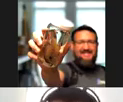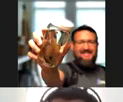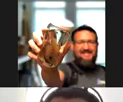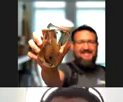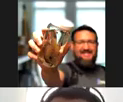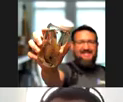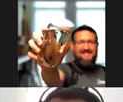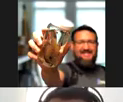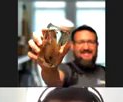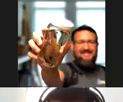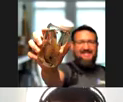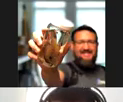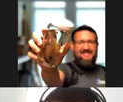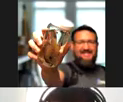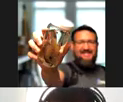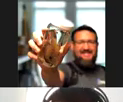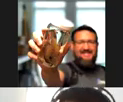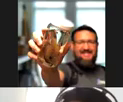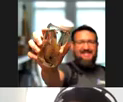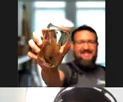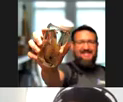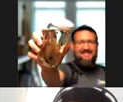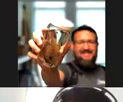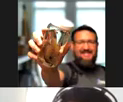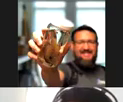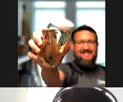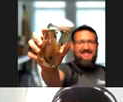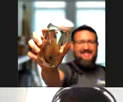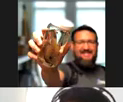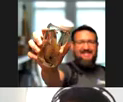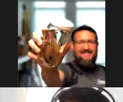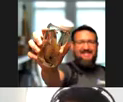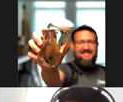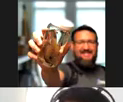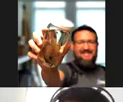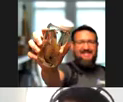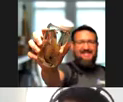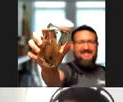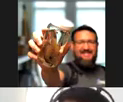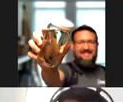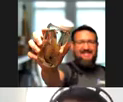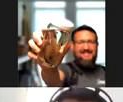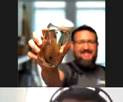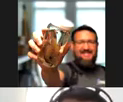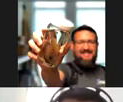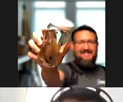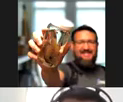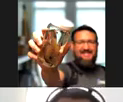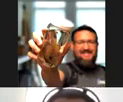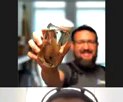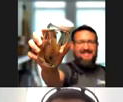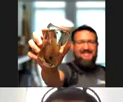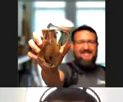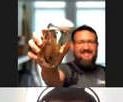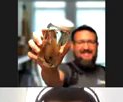Então, o Levins, em 1966, e o Guizan, né, esse gráfico aqui é do artigo do Guizan, eles propõem a divisão dos